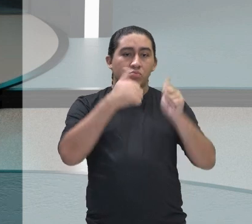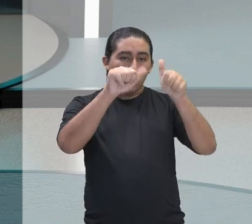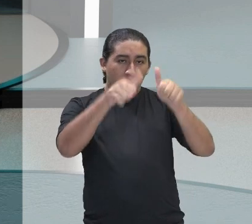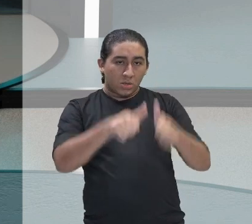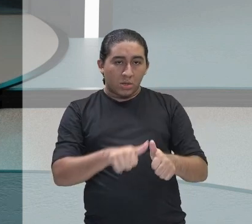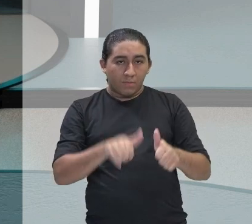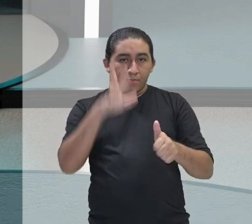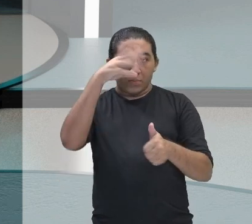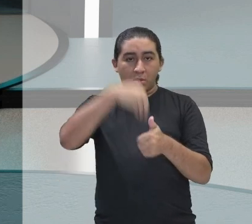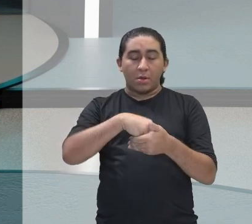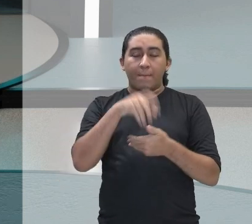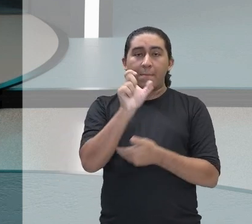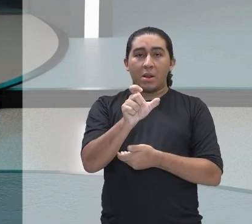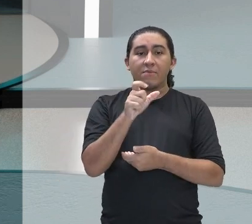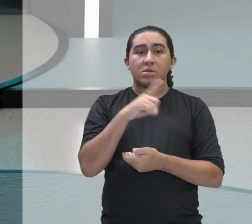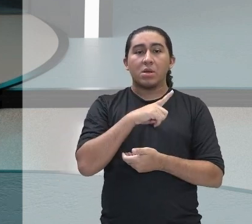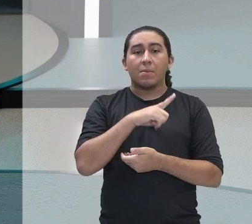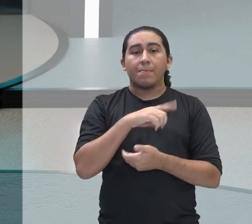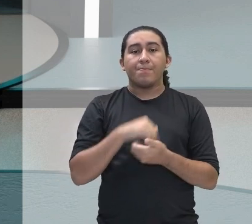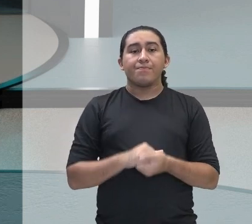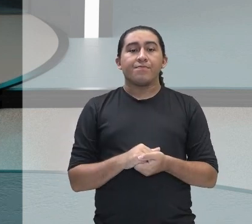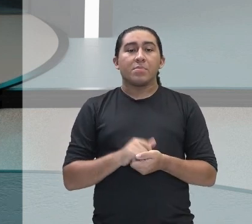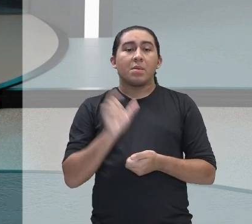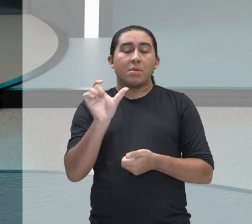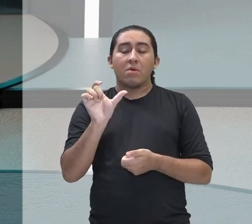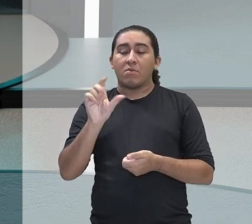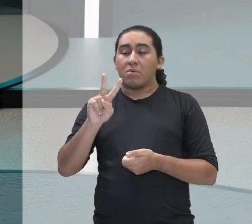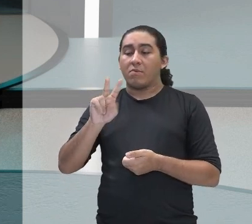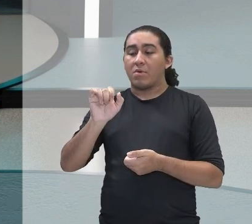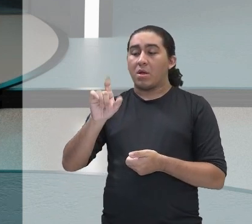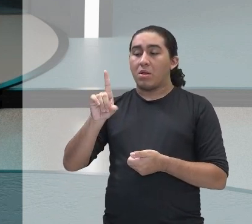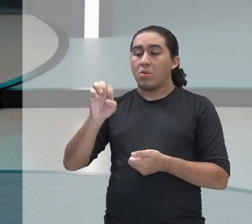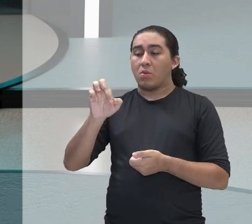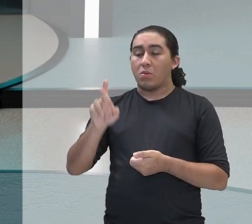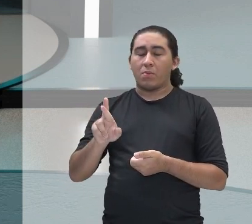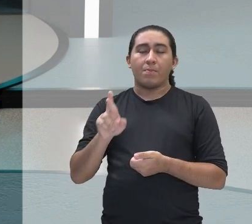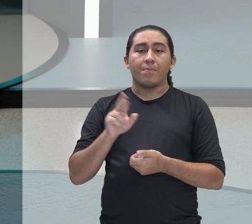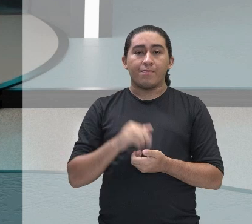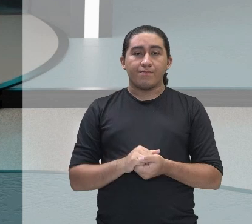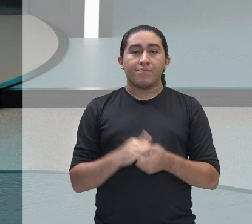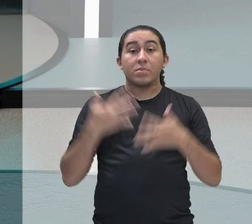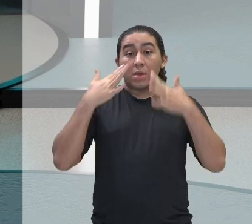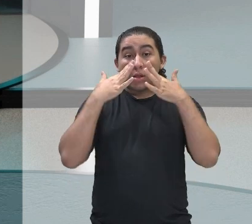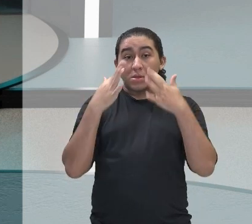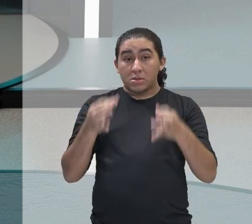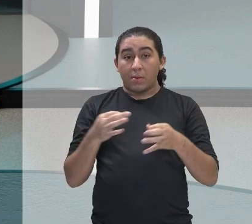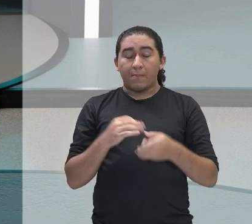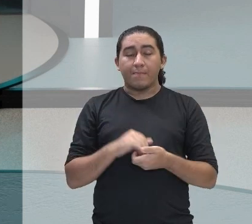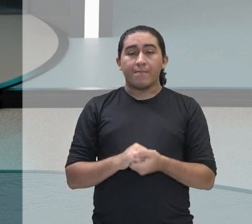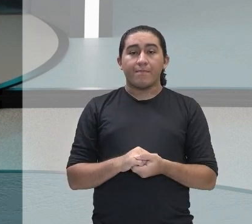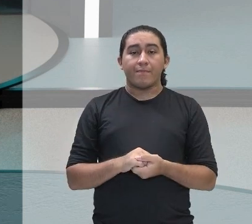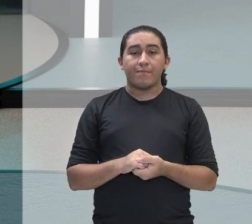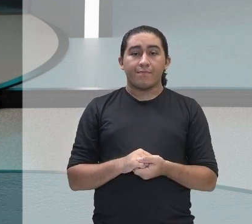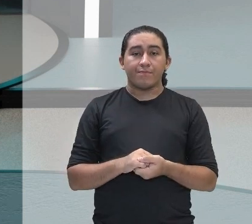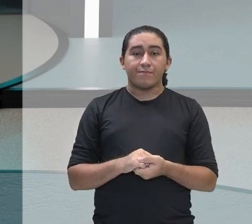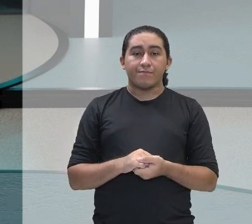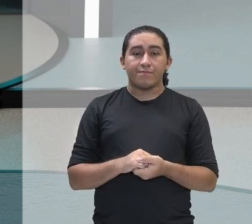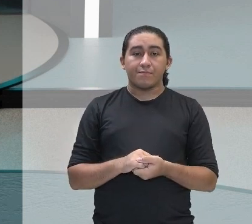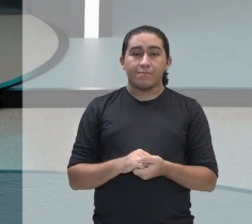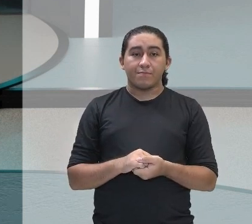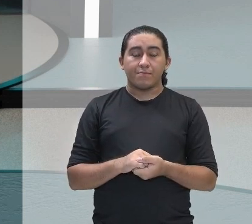da palavra. Eu tenho a palavra valor, então acompanha aí comigo, tá? Valor é a